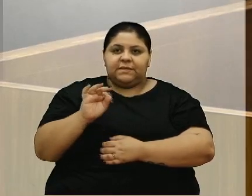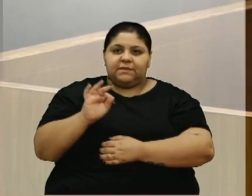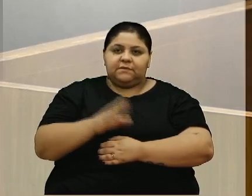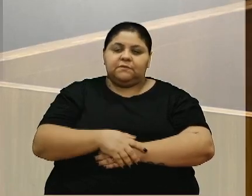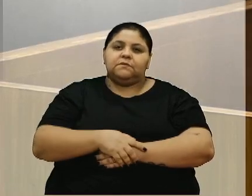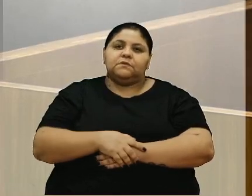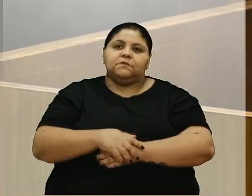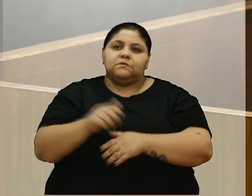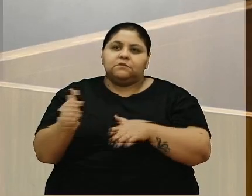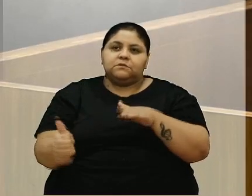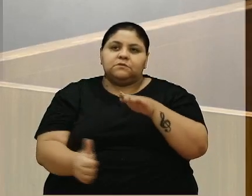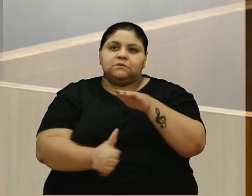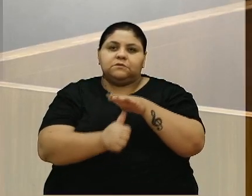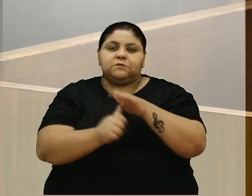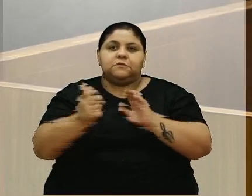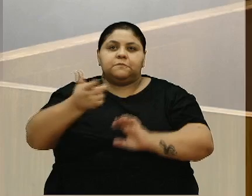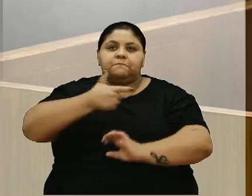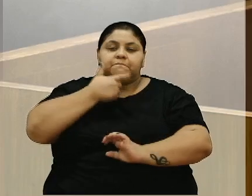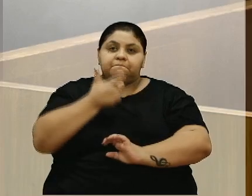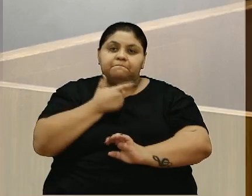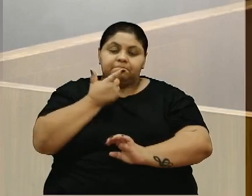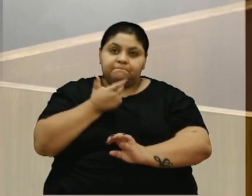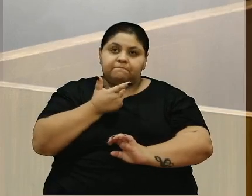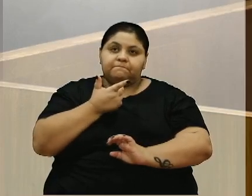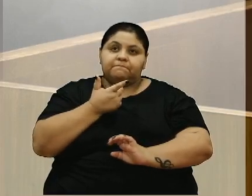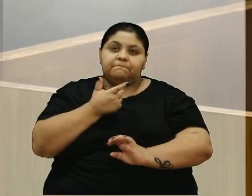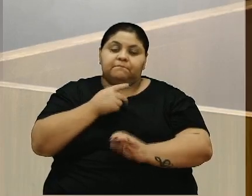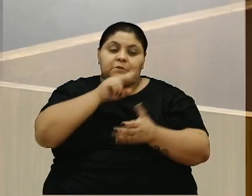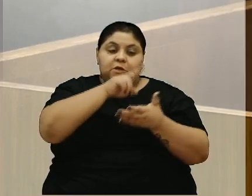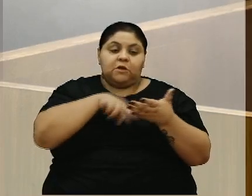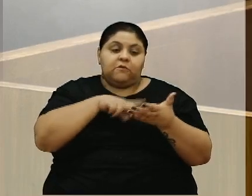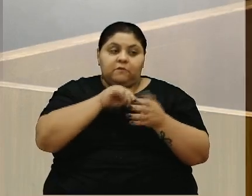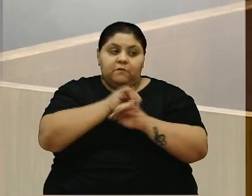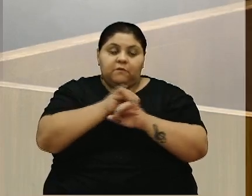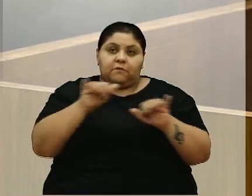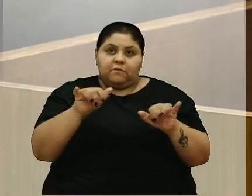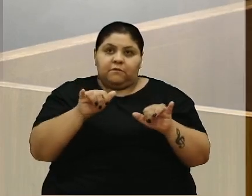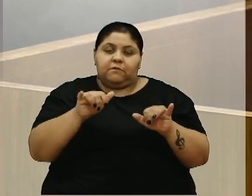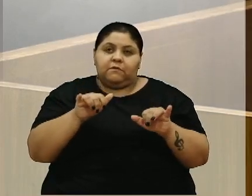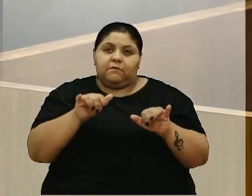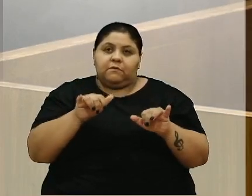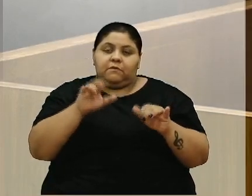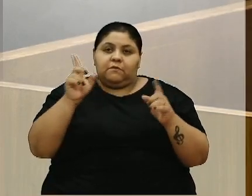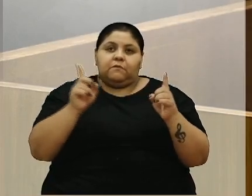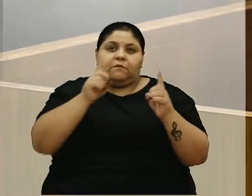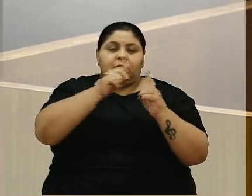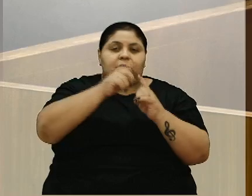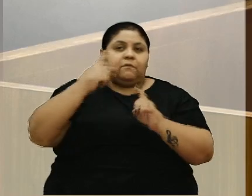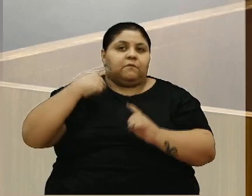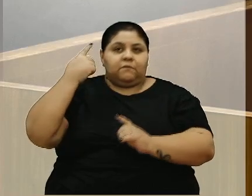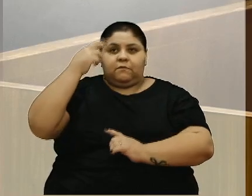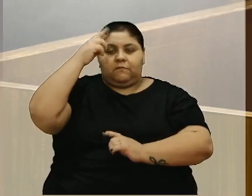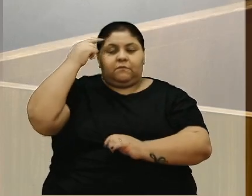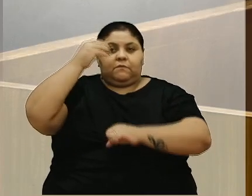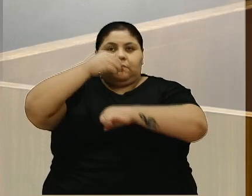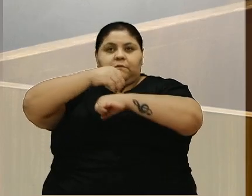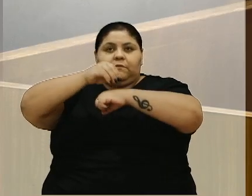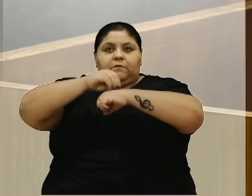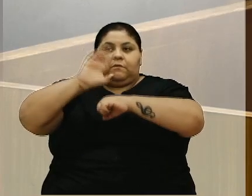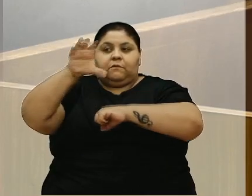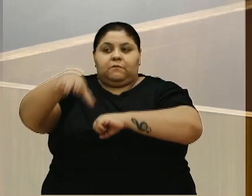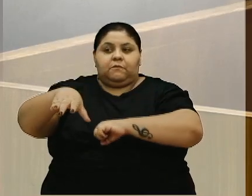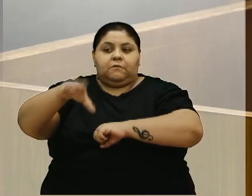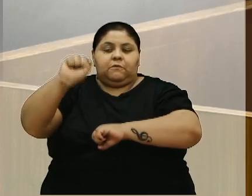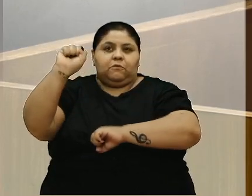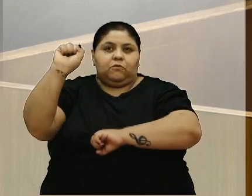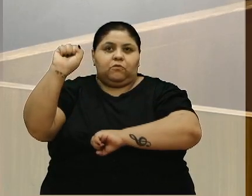O reitor Zorzi disse o seguinte, eu vou ler a matéria. As pretensões do vereador Rafael Bueno pela indicação do Campus 8 da